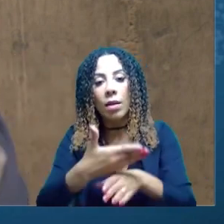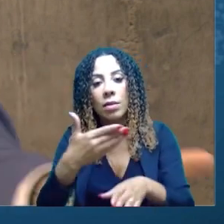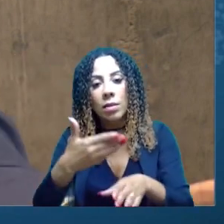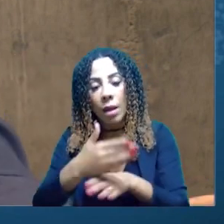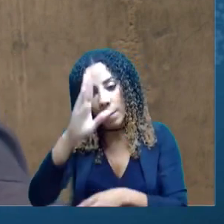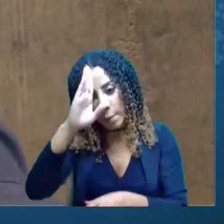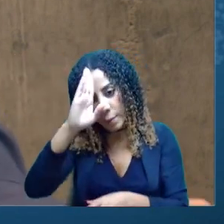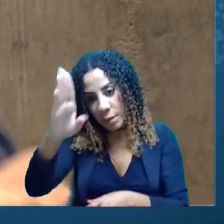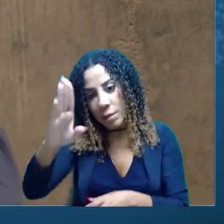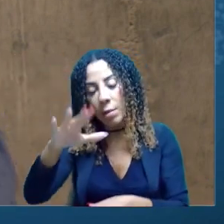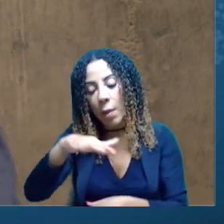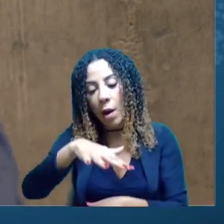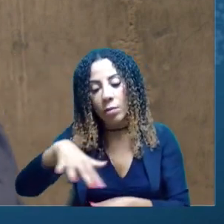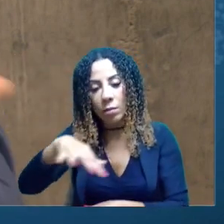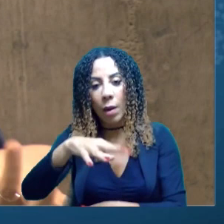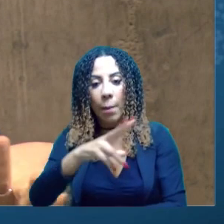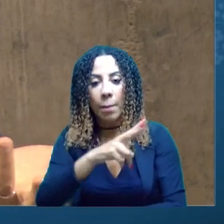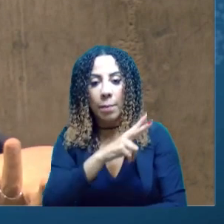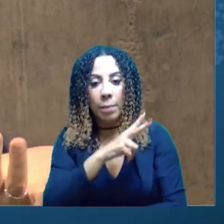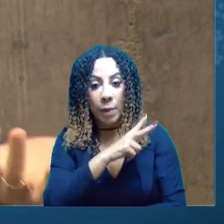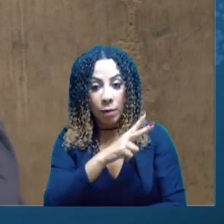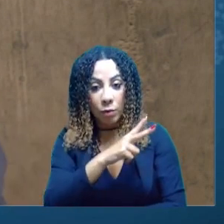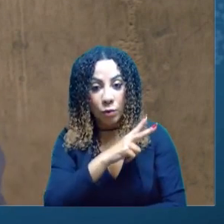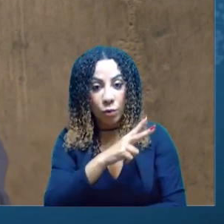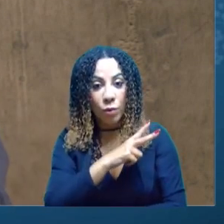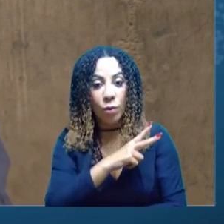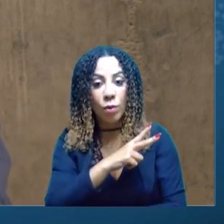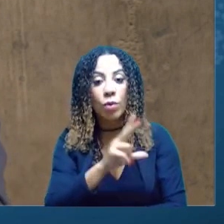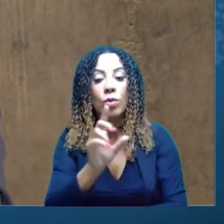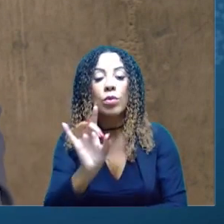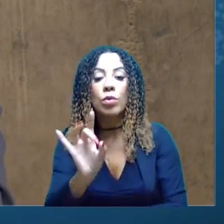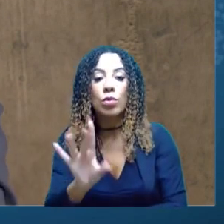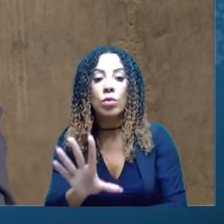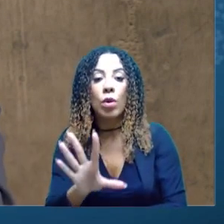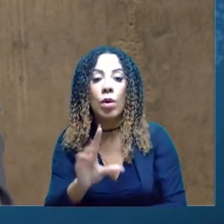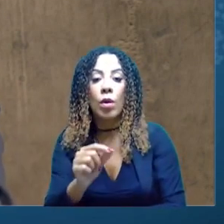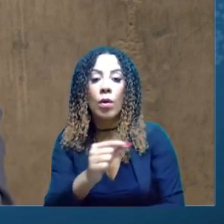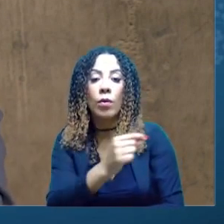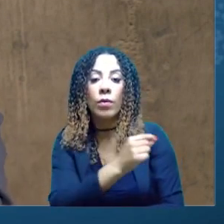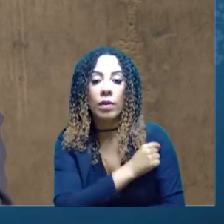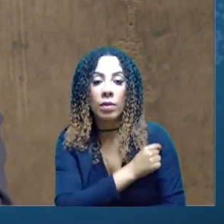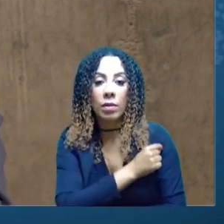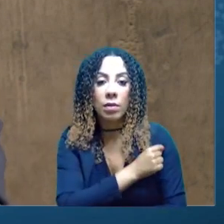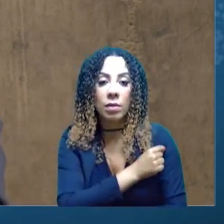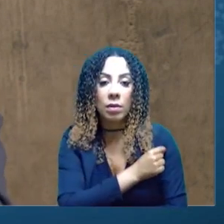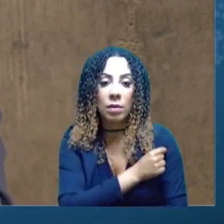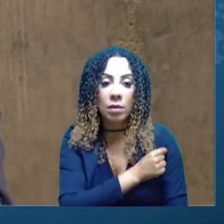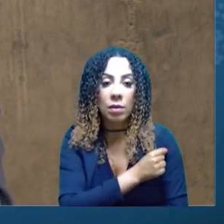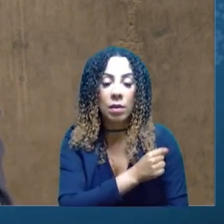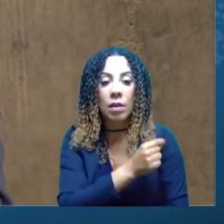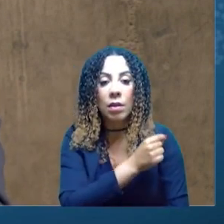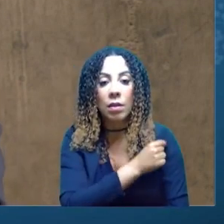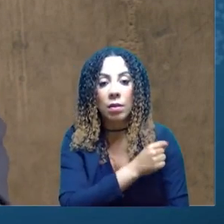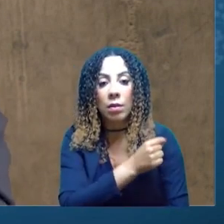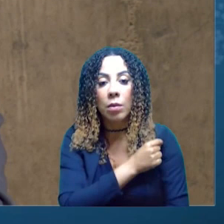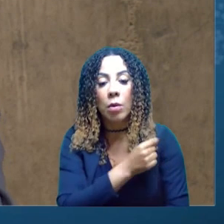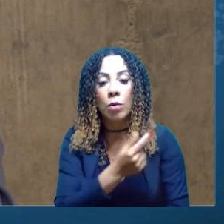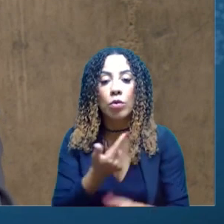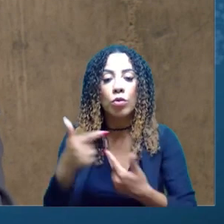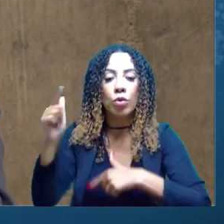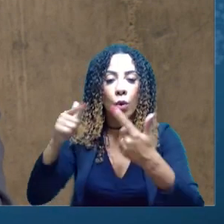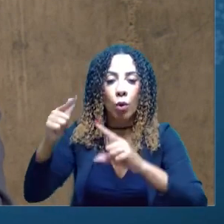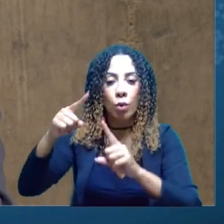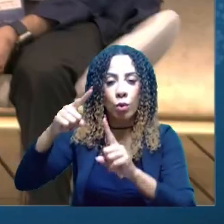setor privado, apenas para vacinas e de outros tipos que